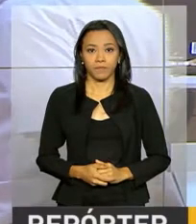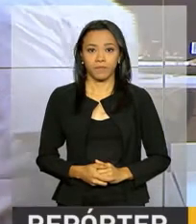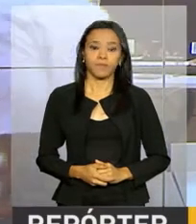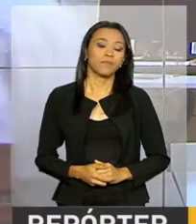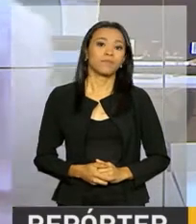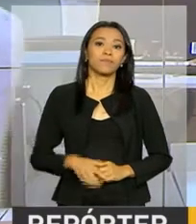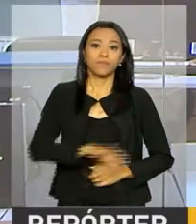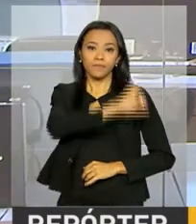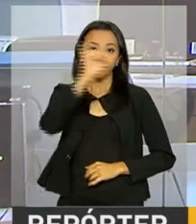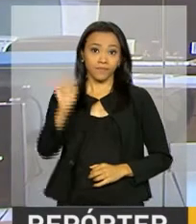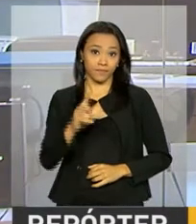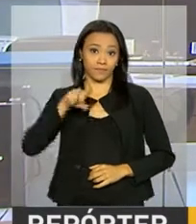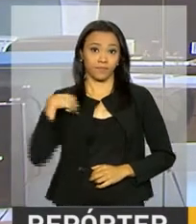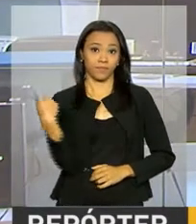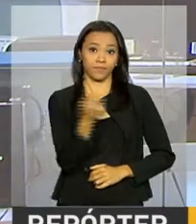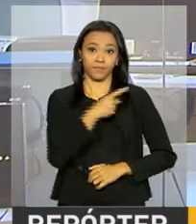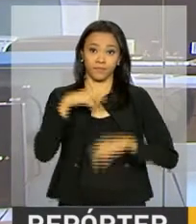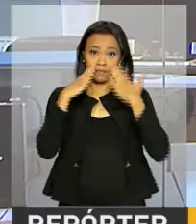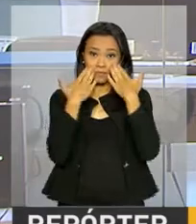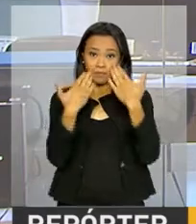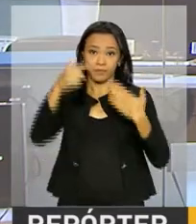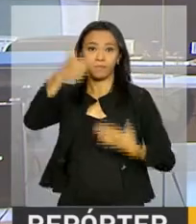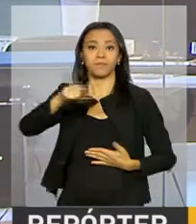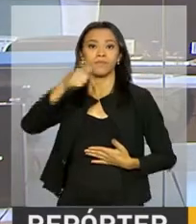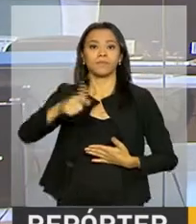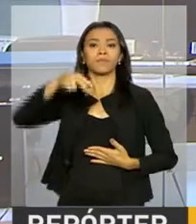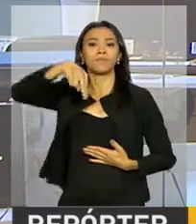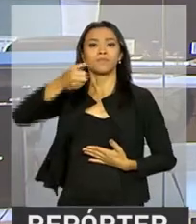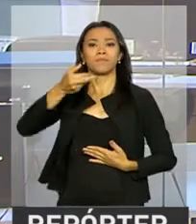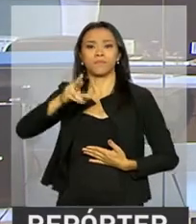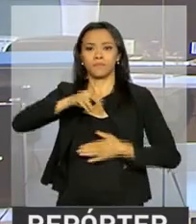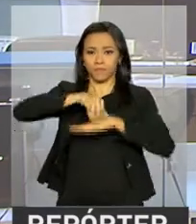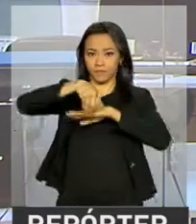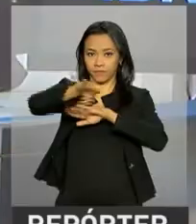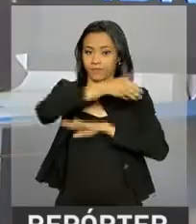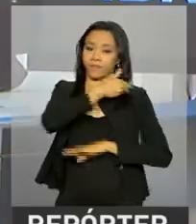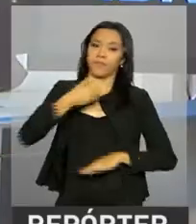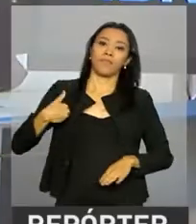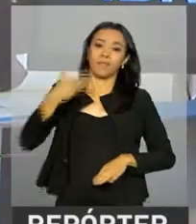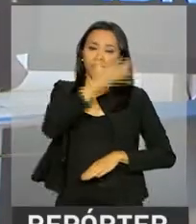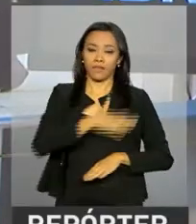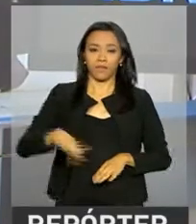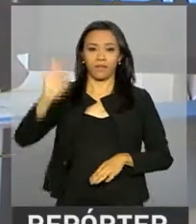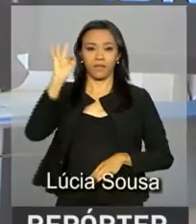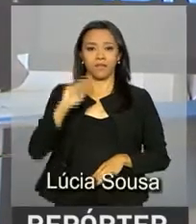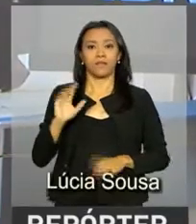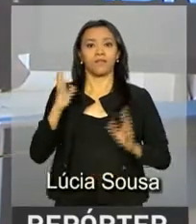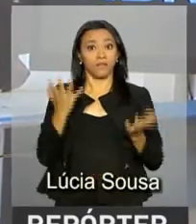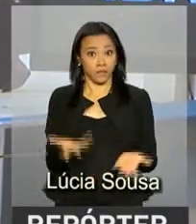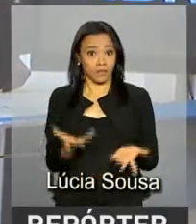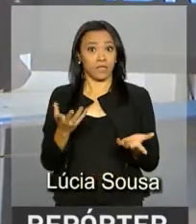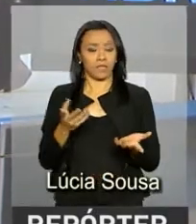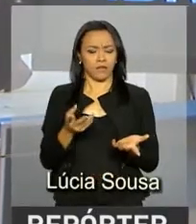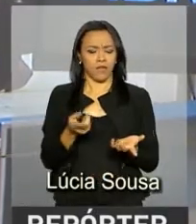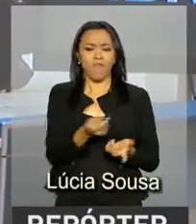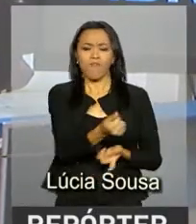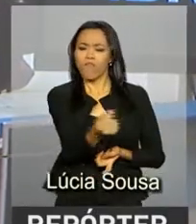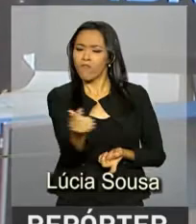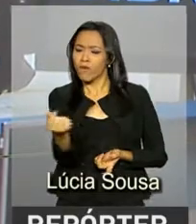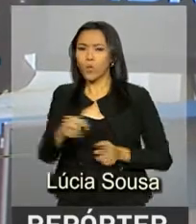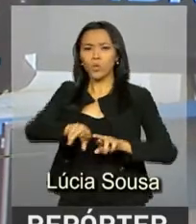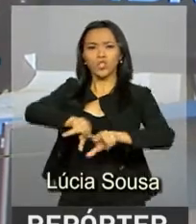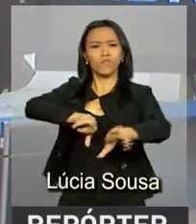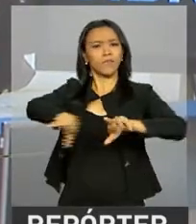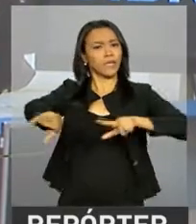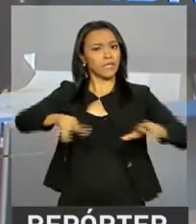olá estamos de volta com o repórter nbr notícias do governo federal garantia de preço diferente dependendo da